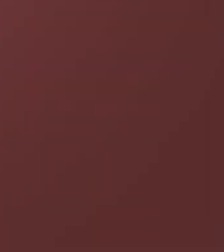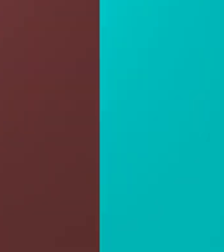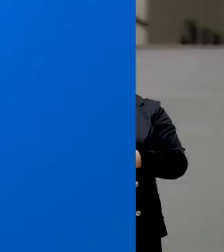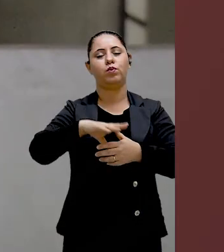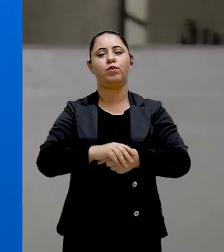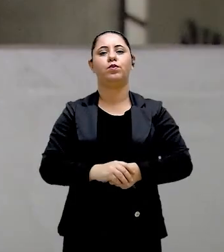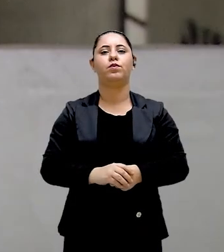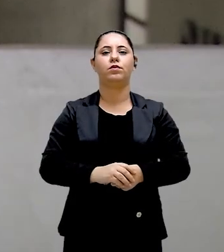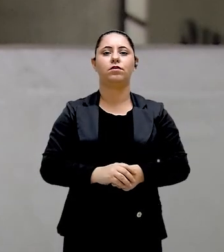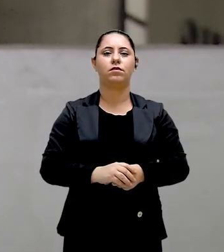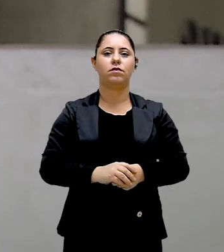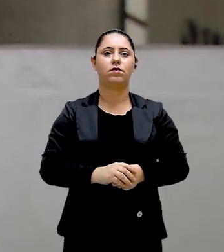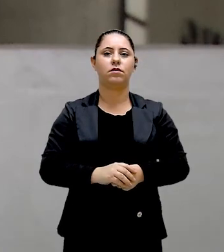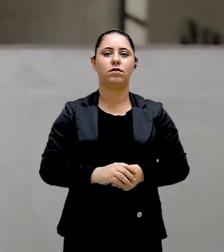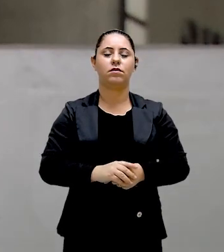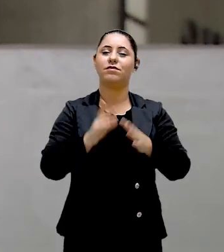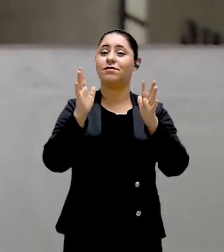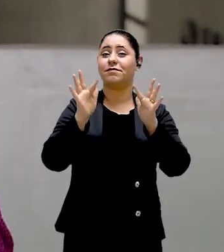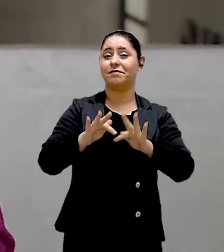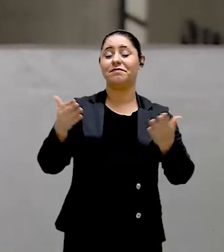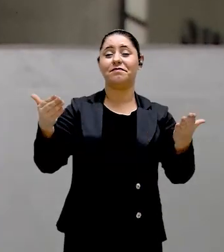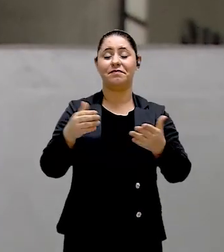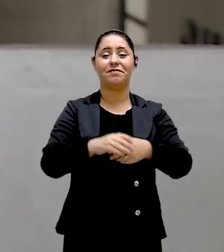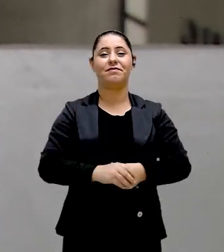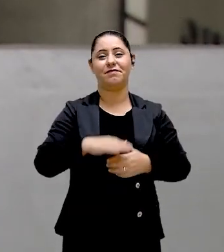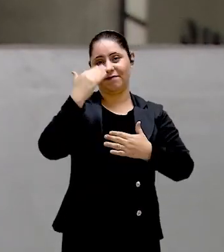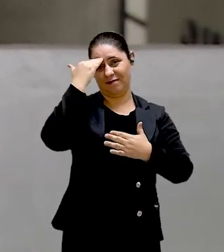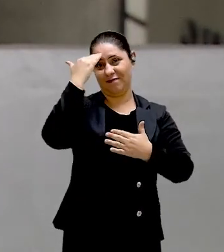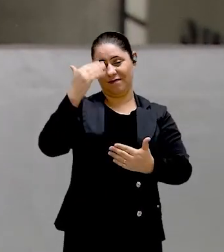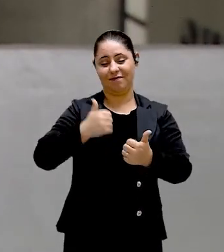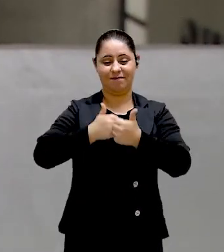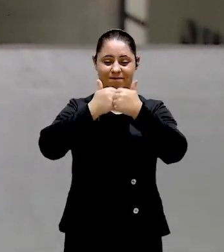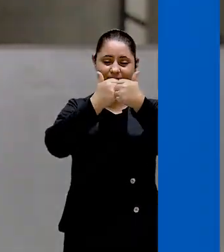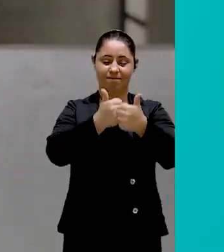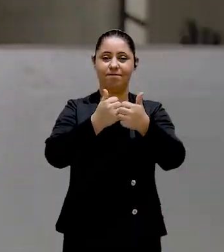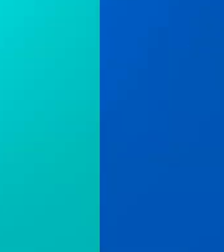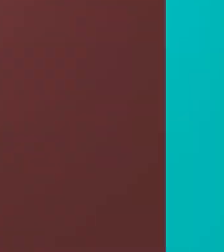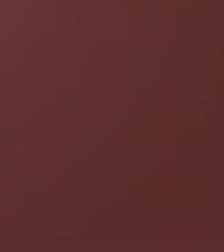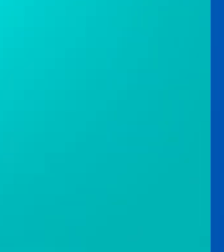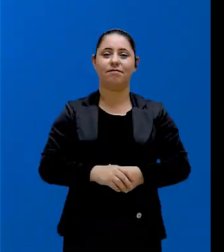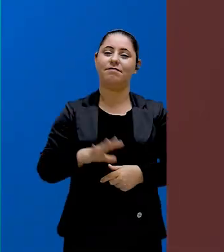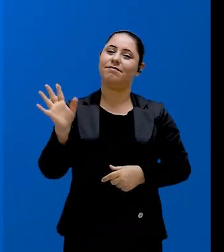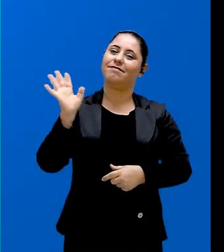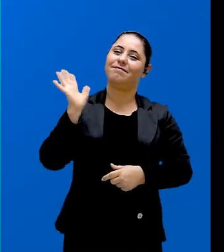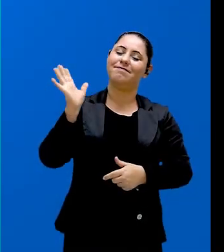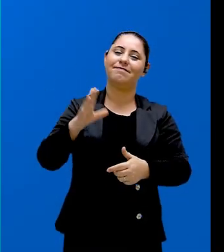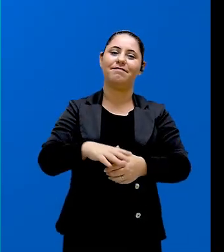Eu vou ficando por aqui e agradeço pela sua companhia. Até a próxima edição.